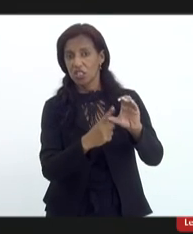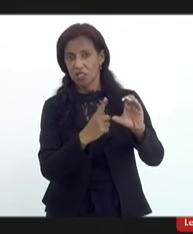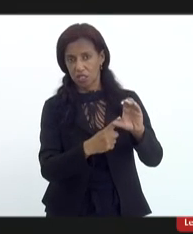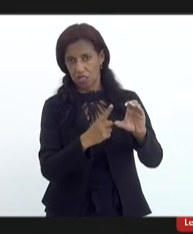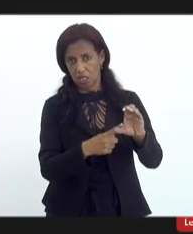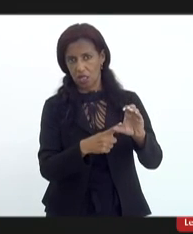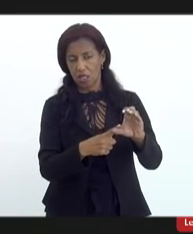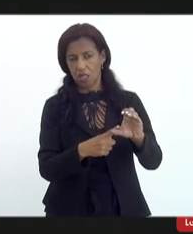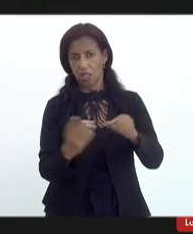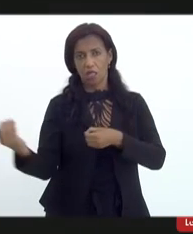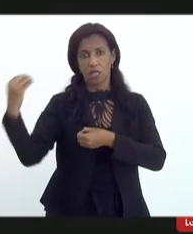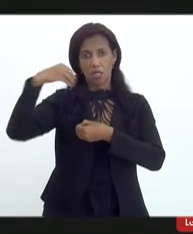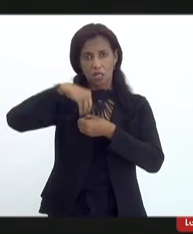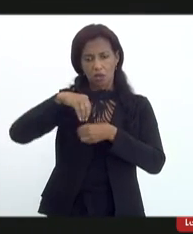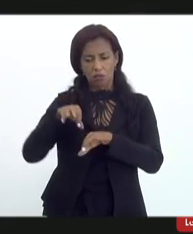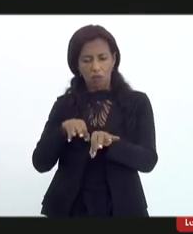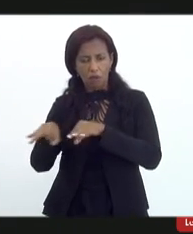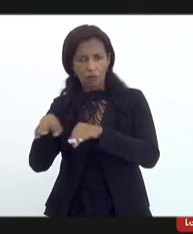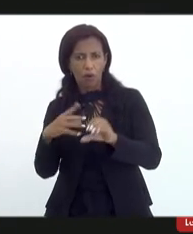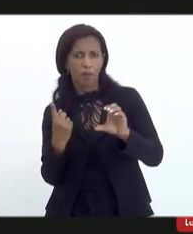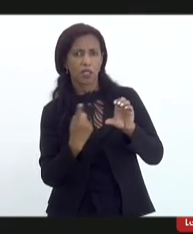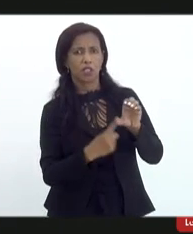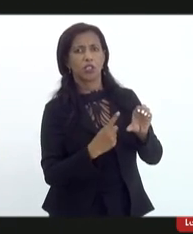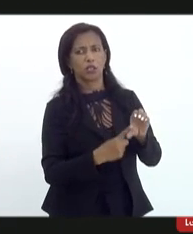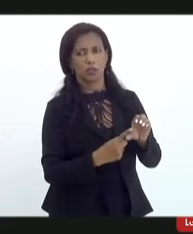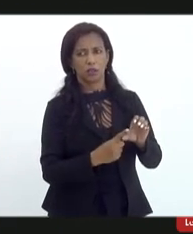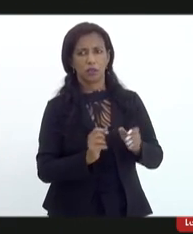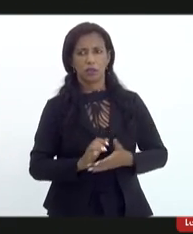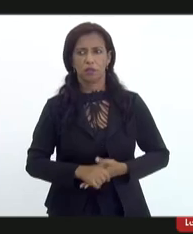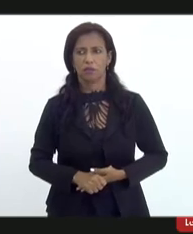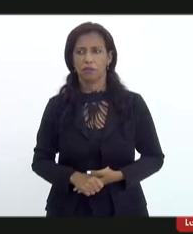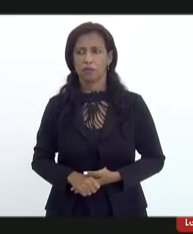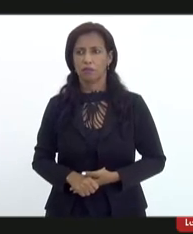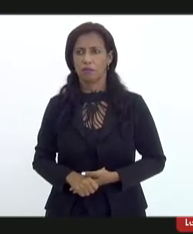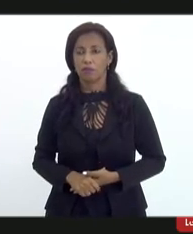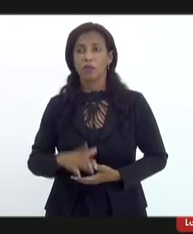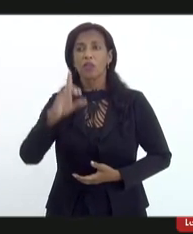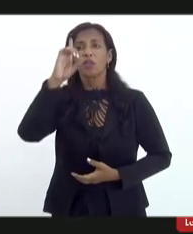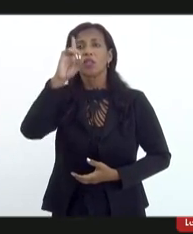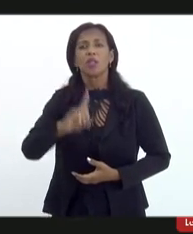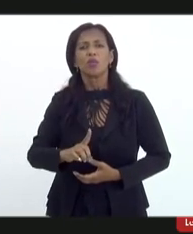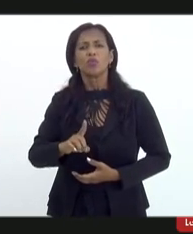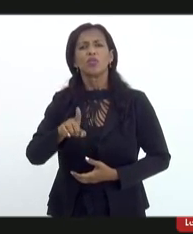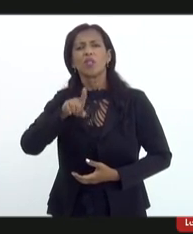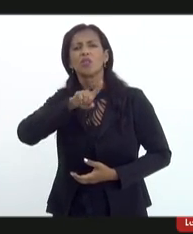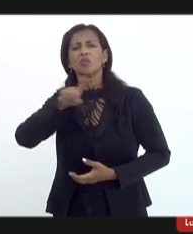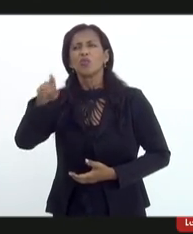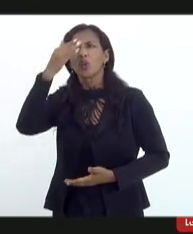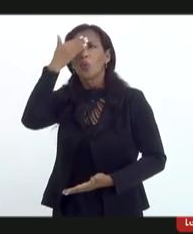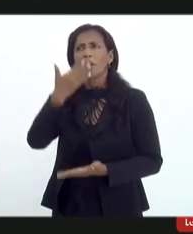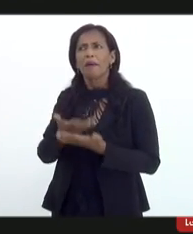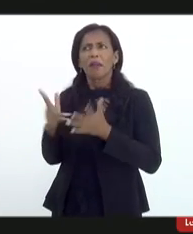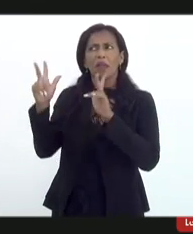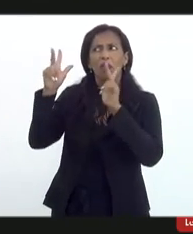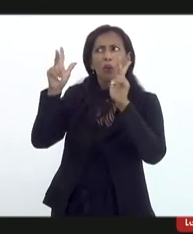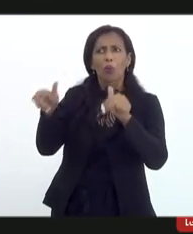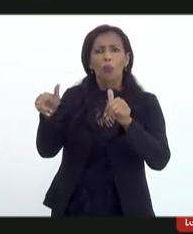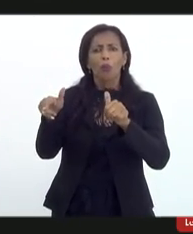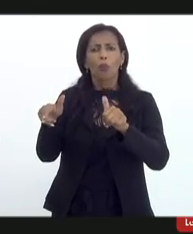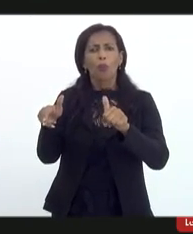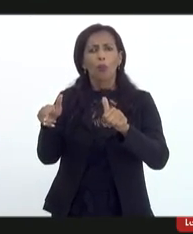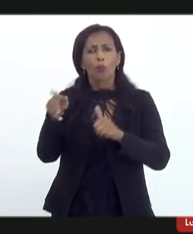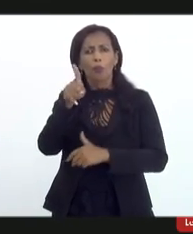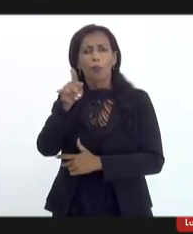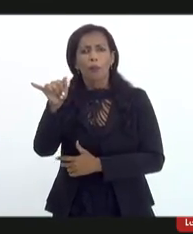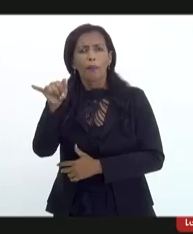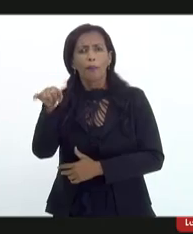E dentro dos moldes cristãos. E o direito de não crer, como foi trazido aqui pelo